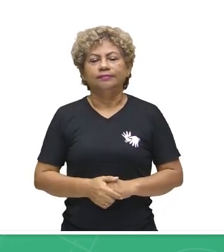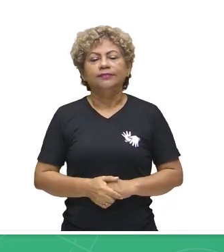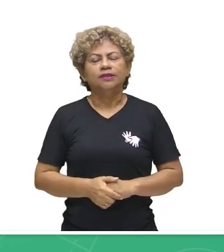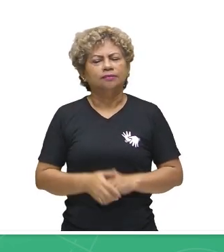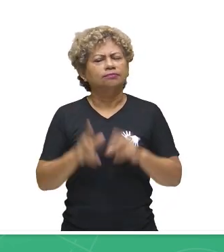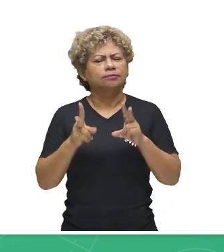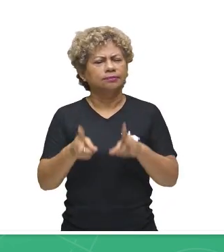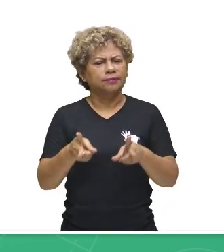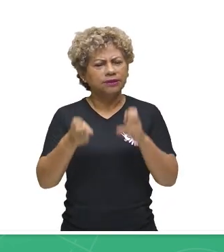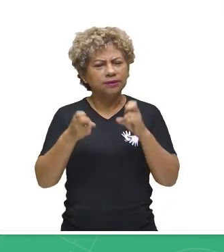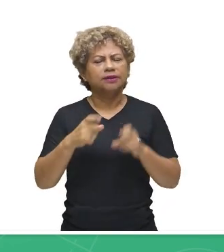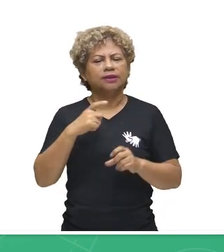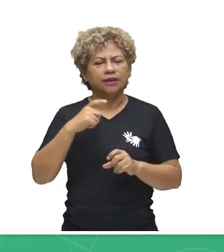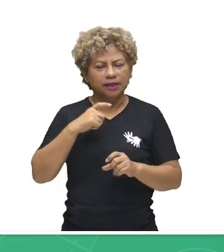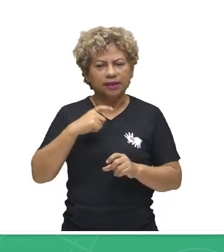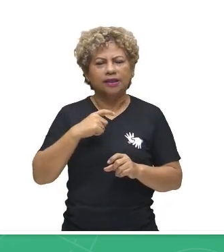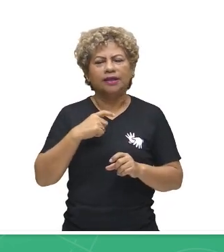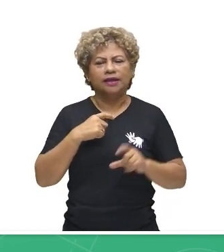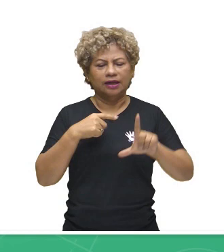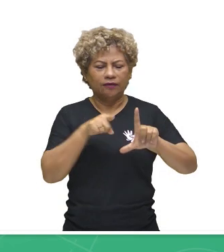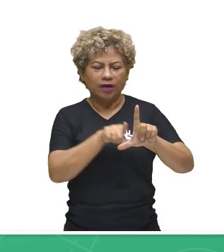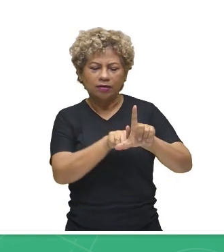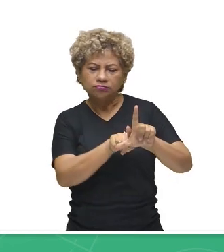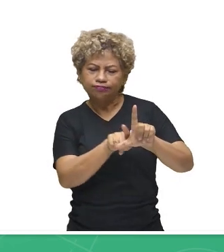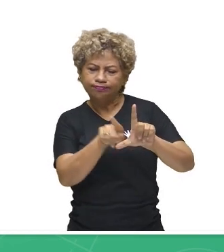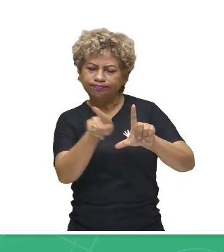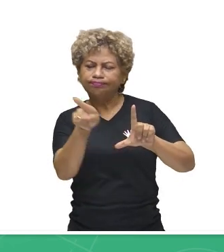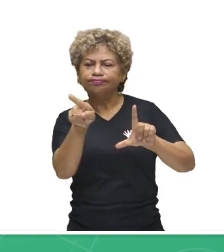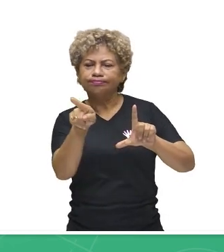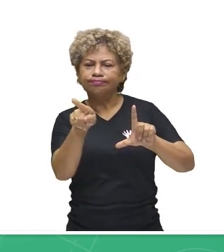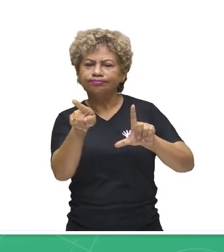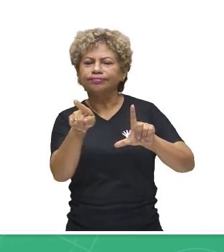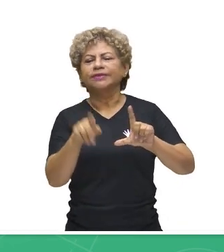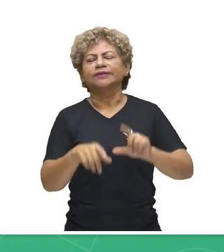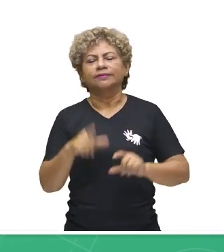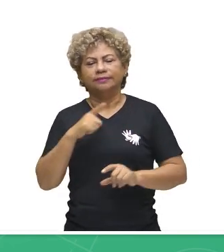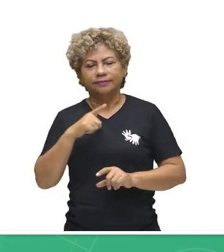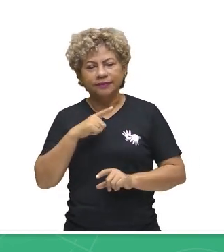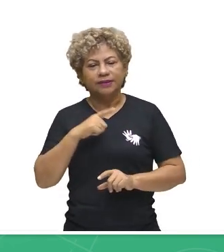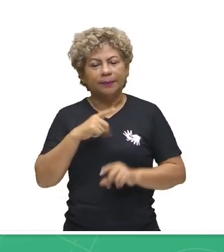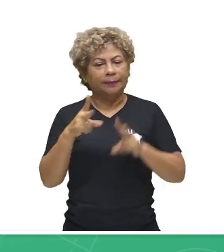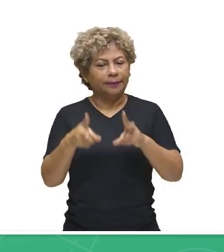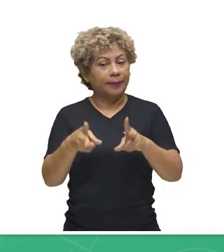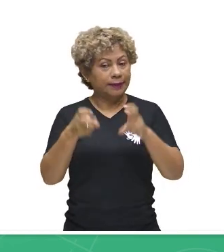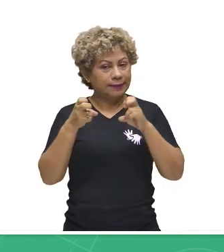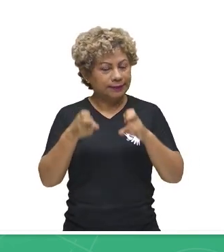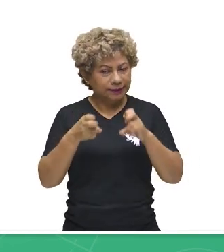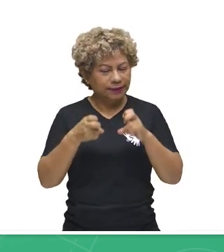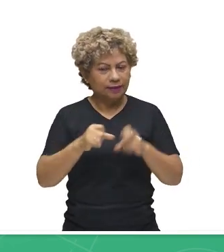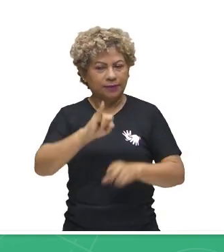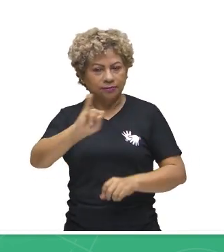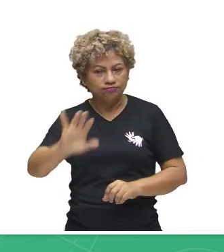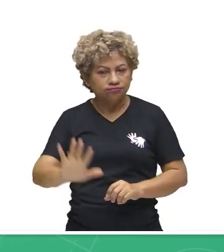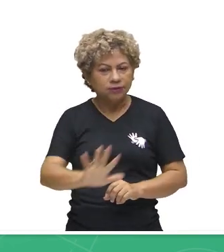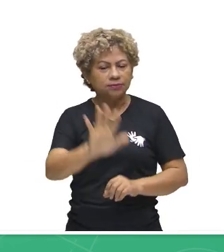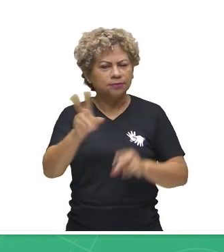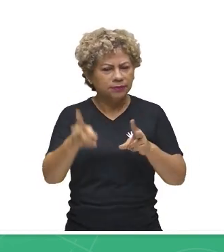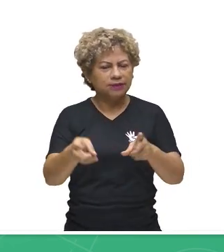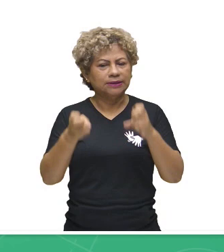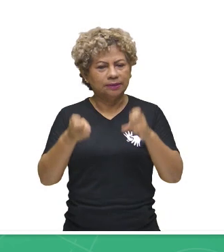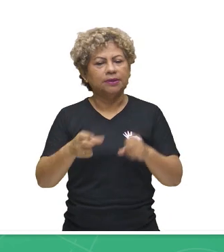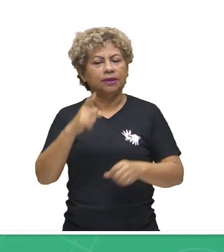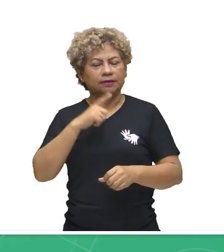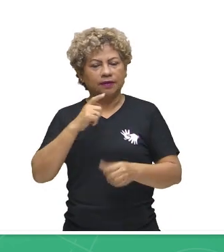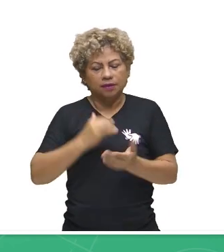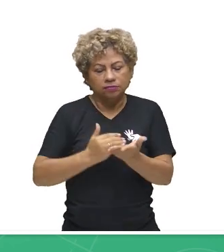irá aumentar no decorrer do tempo. Vejam que a sua posição inicial aqui,